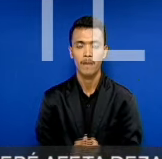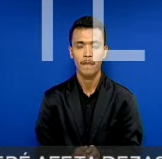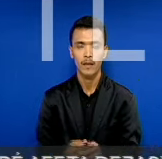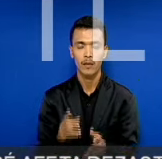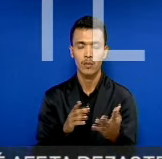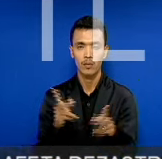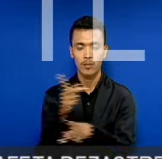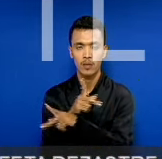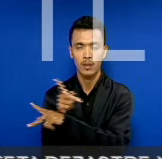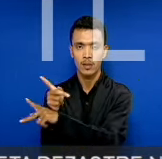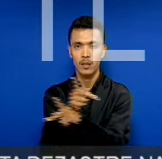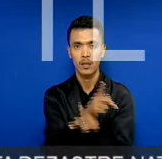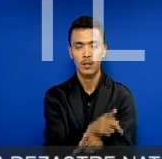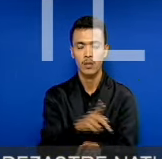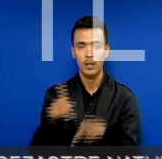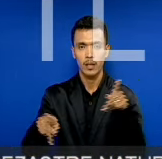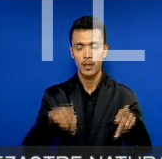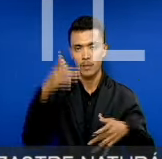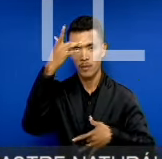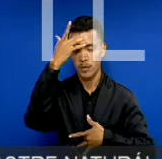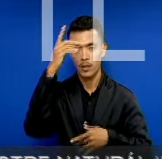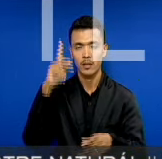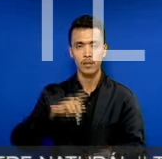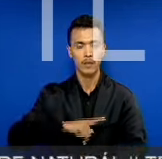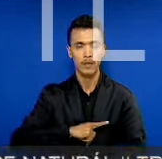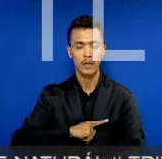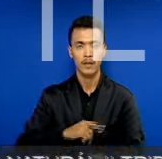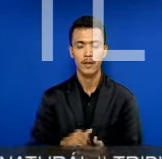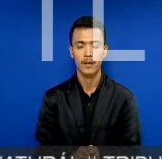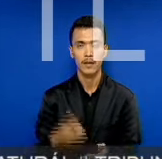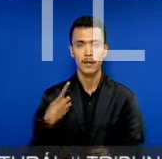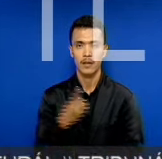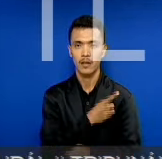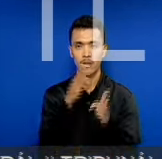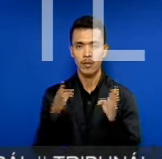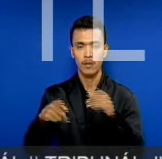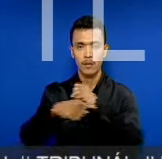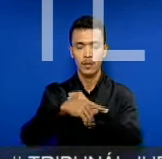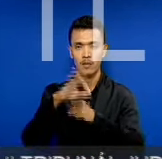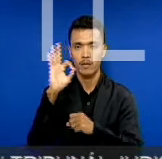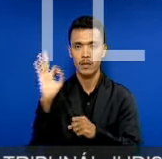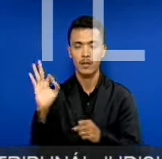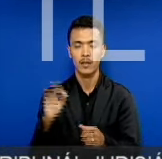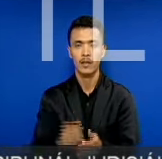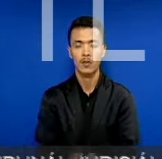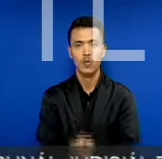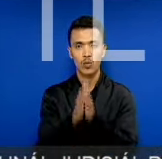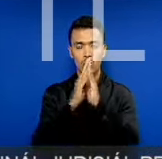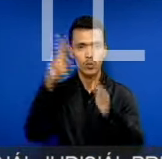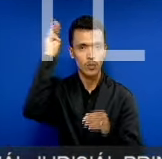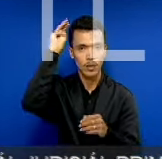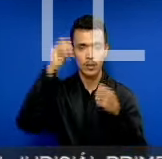ato asegura a paciente niniha privacidade. Deputada bancada Fretilin Helena Martins Bello, russo